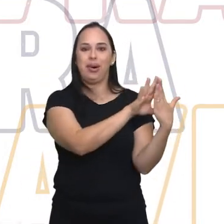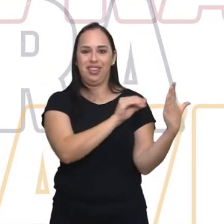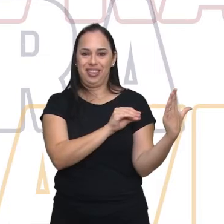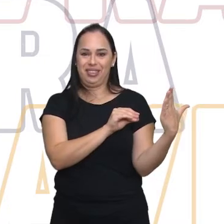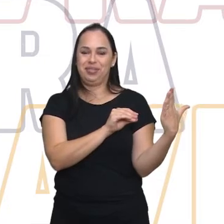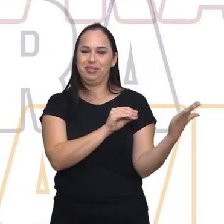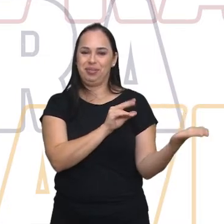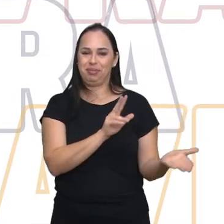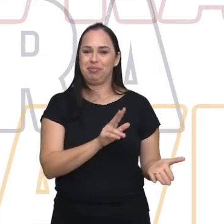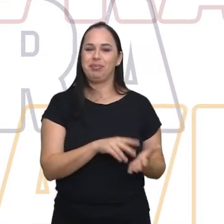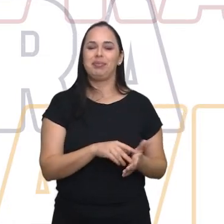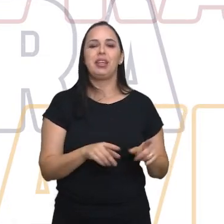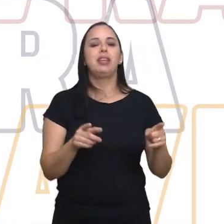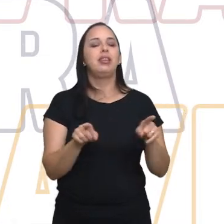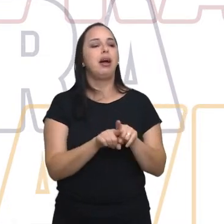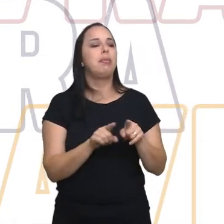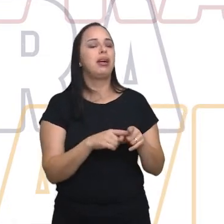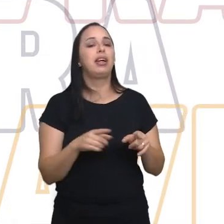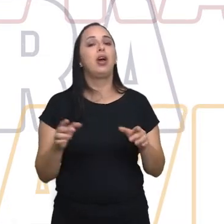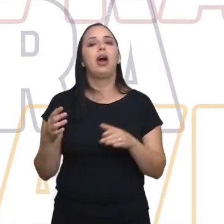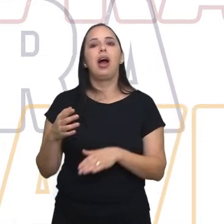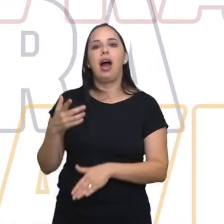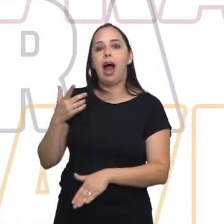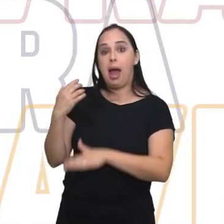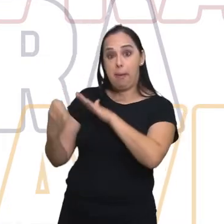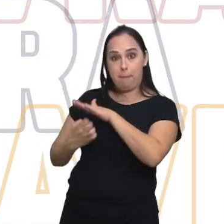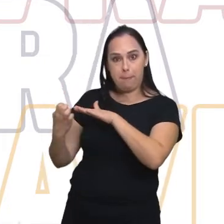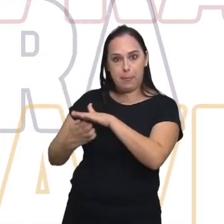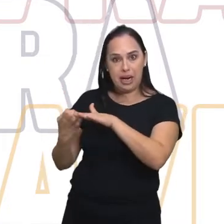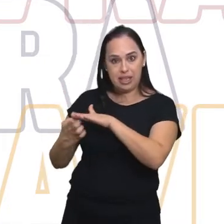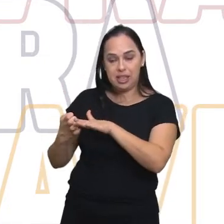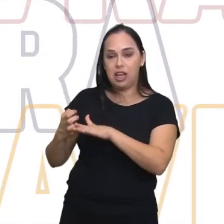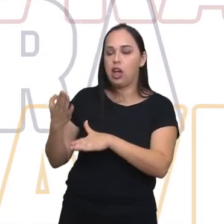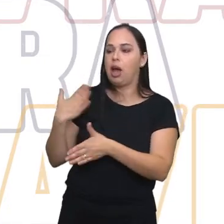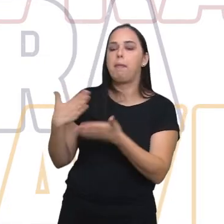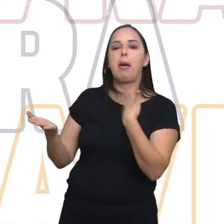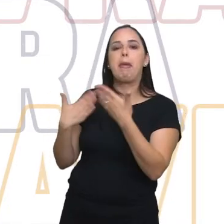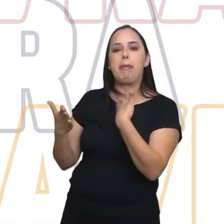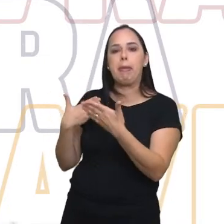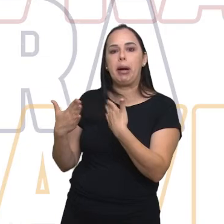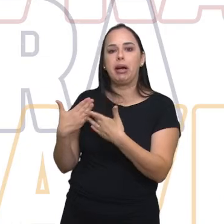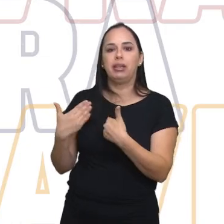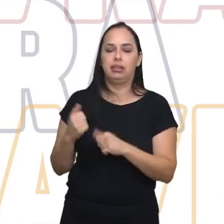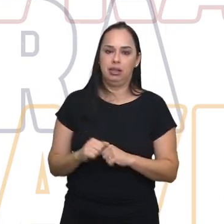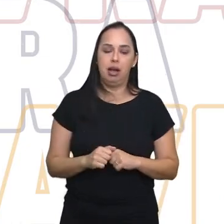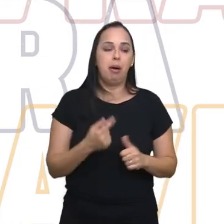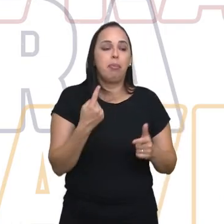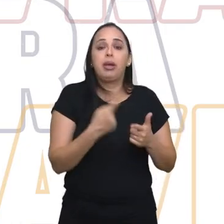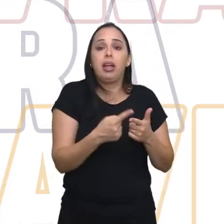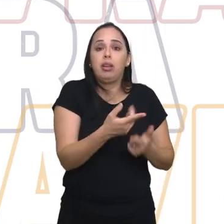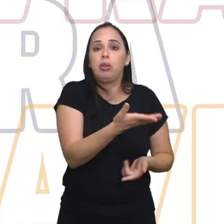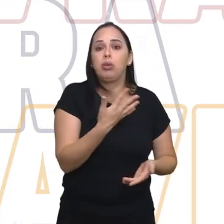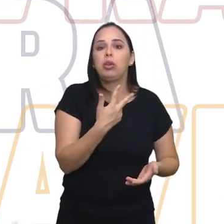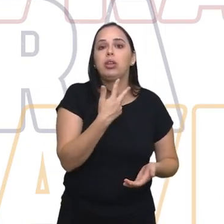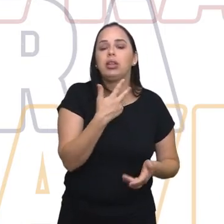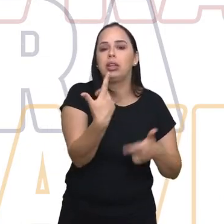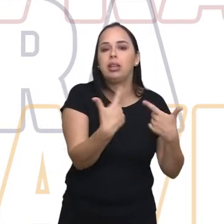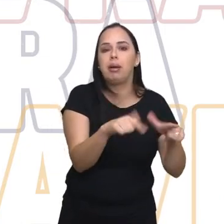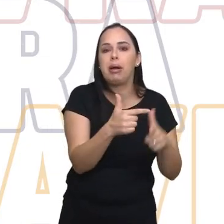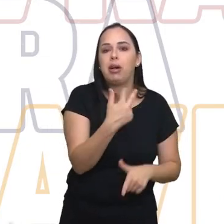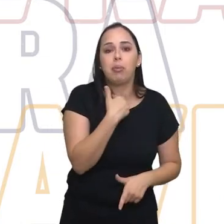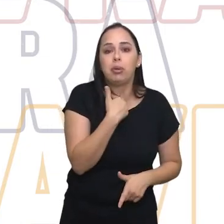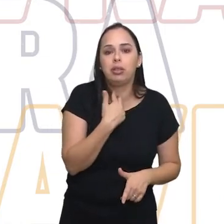modelos, né? Consegui conversar com a empresa, porque nesses 6 meses ele não voltava a trabalhar porque ele não podia e